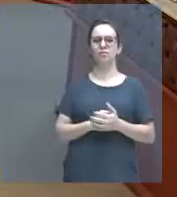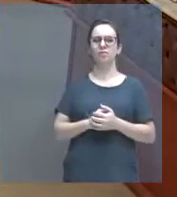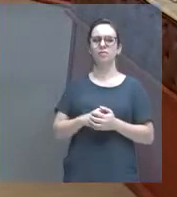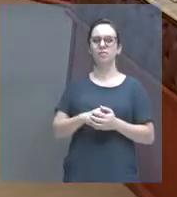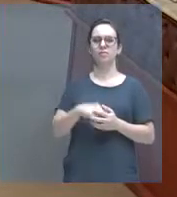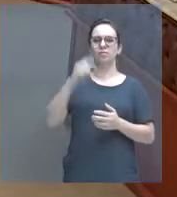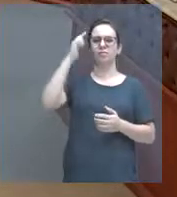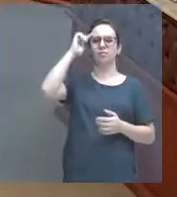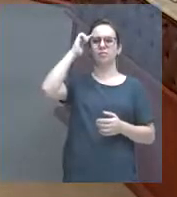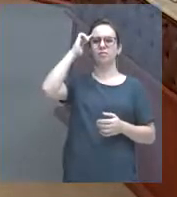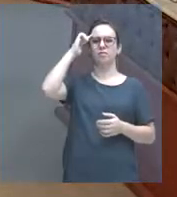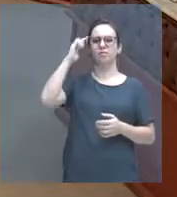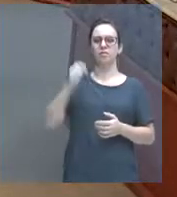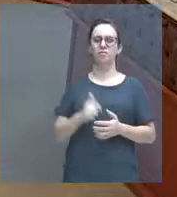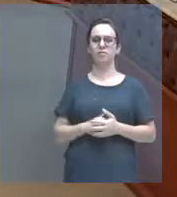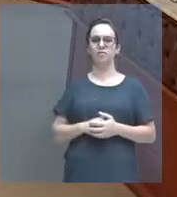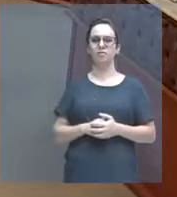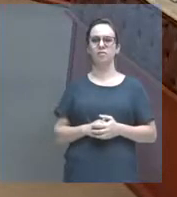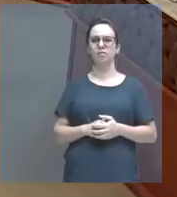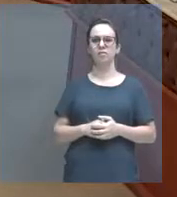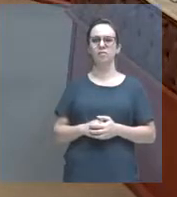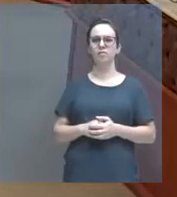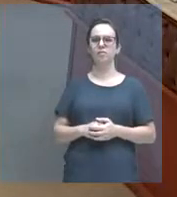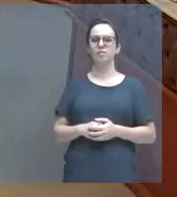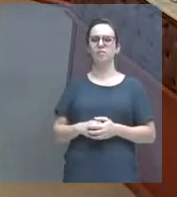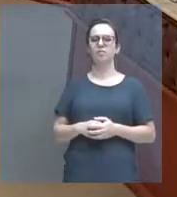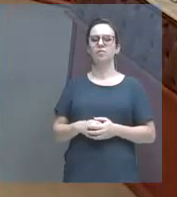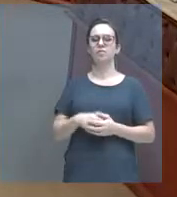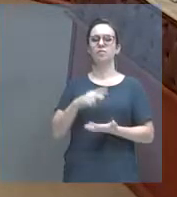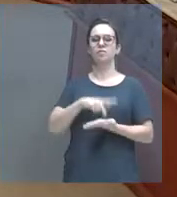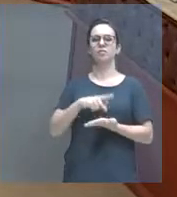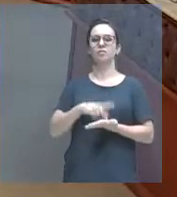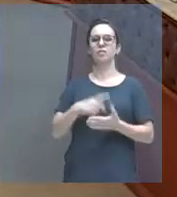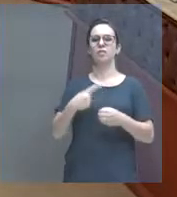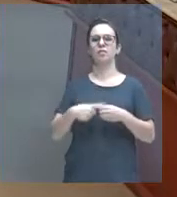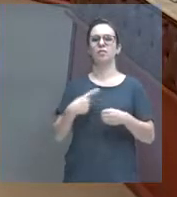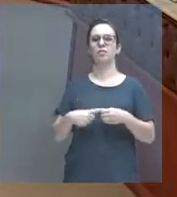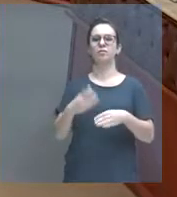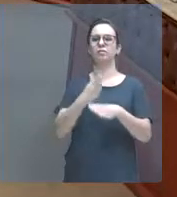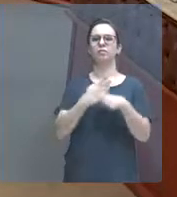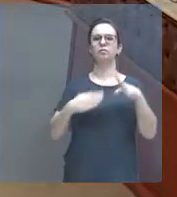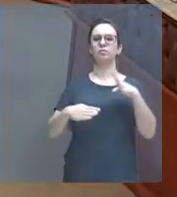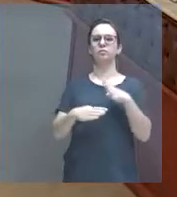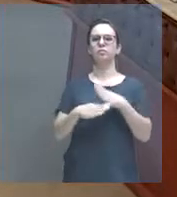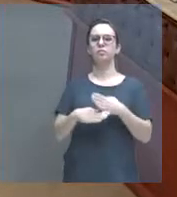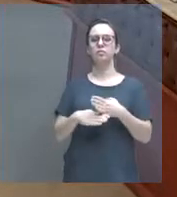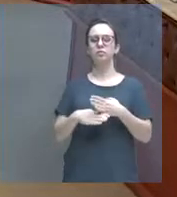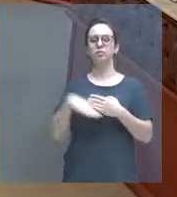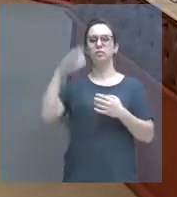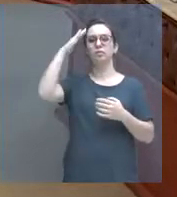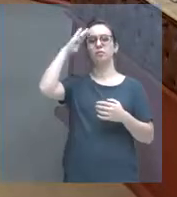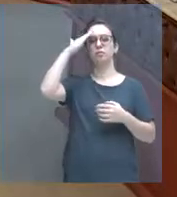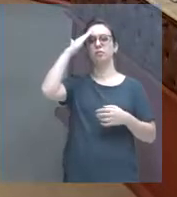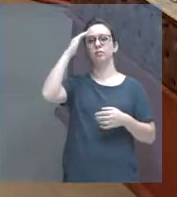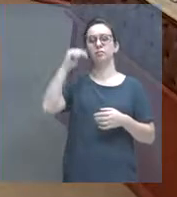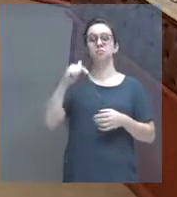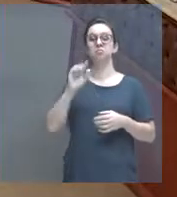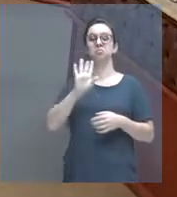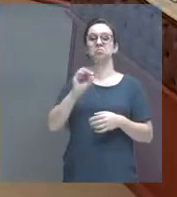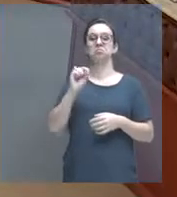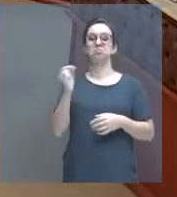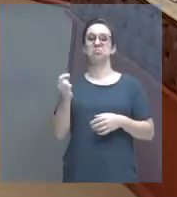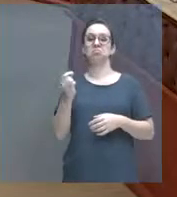Só que, na verdade, a cidade inteira sempre pensou nisso. Todo mundo sempre pensou. Quem é amigo do João, quem conhece o João, quem conhece